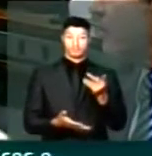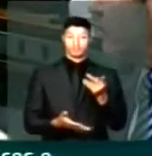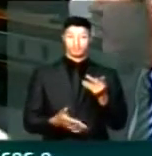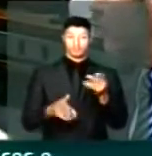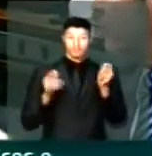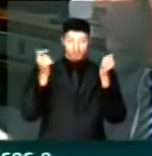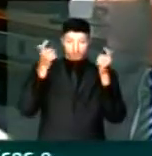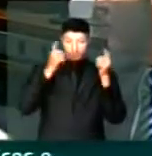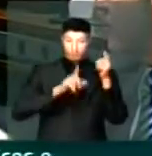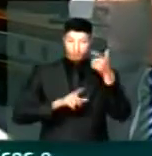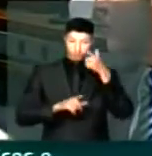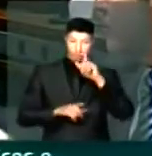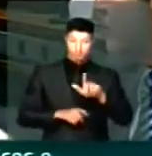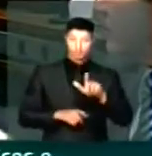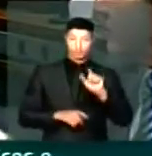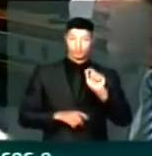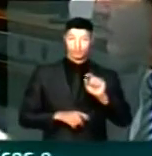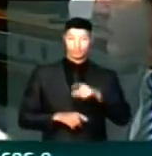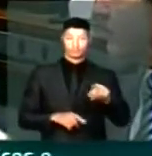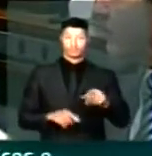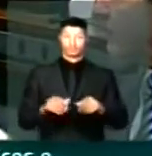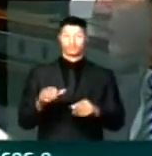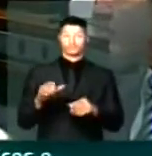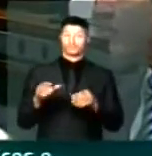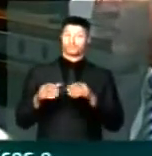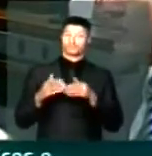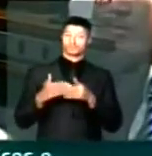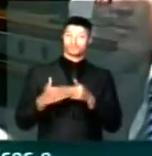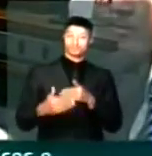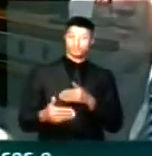a condição que ela galgou,